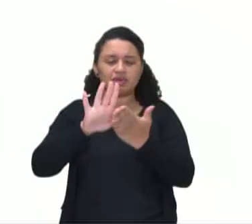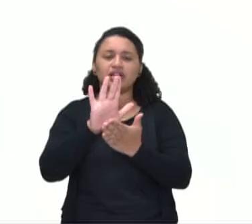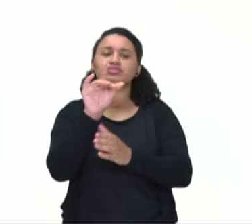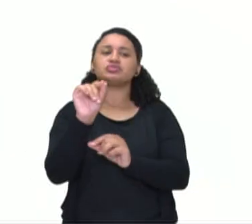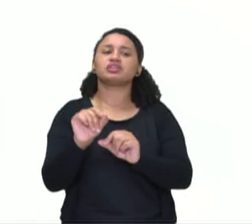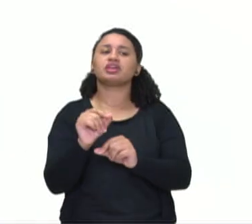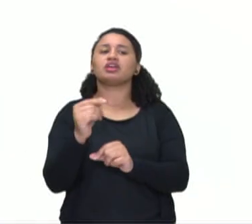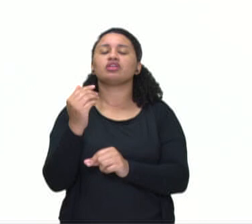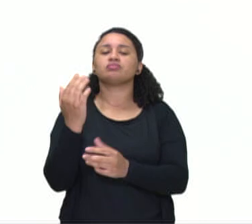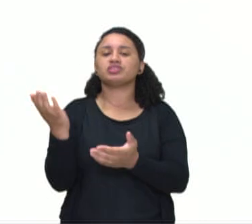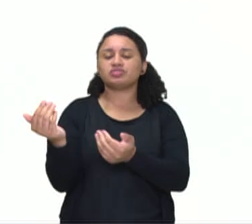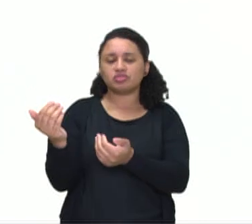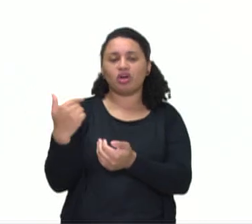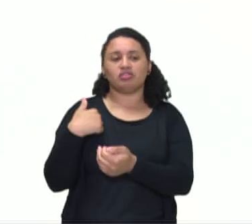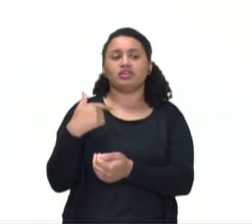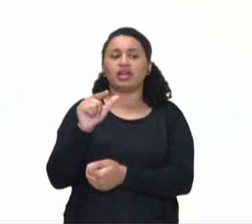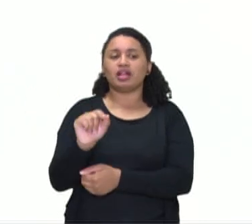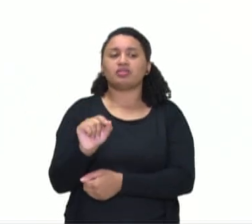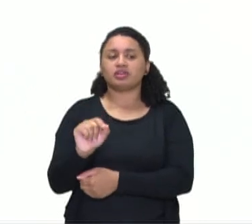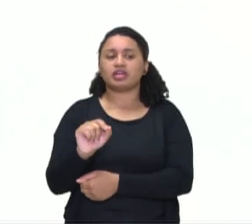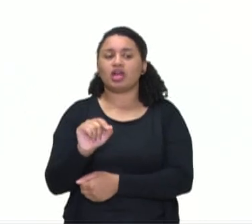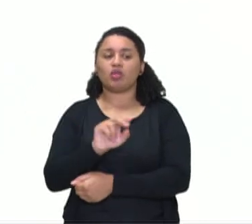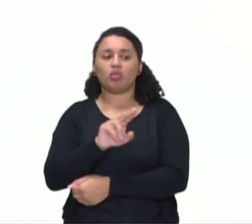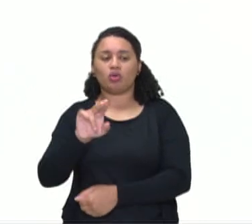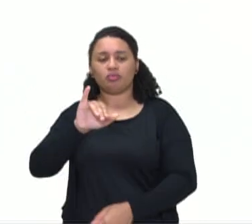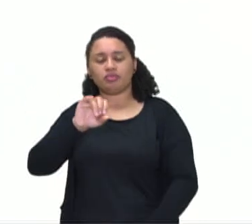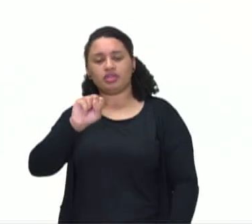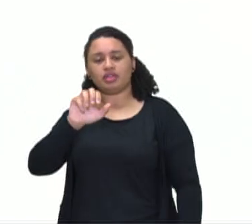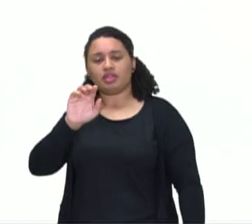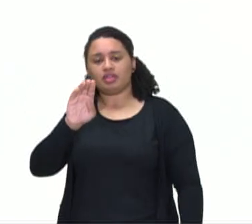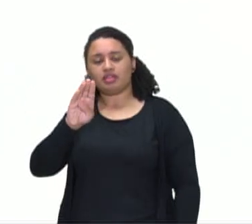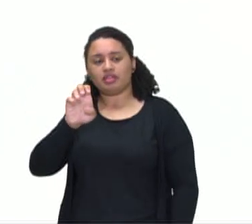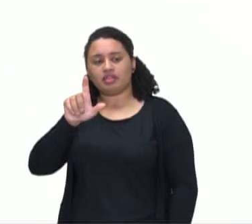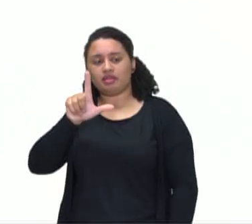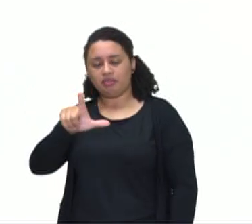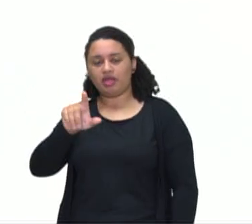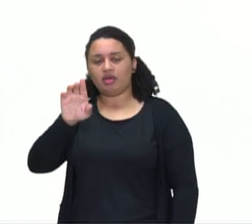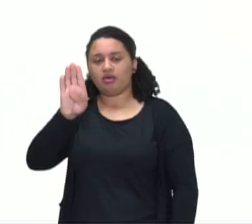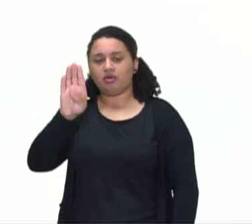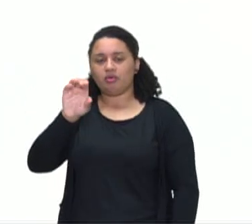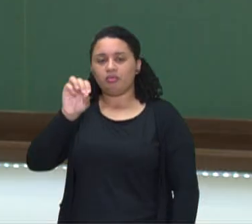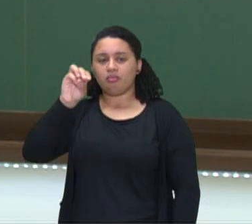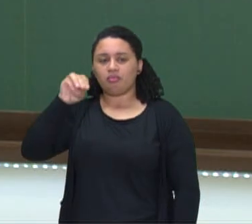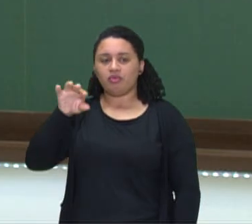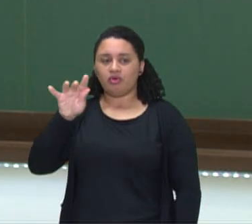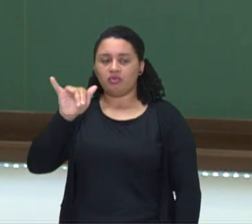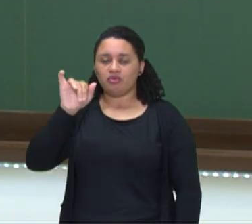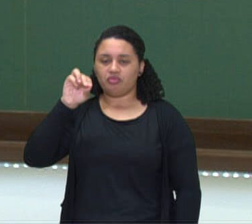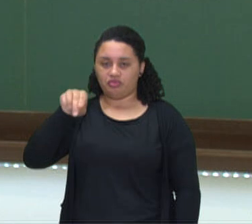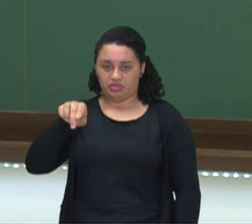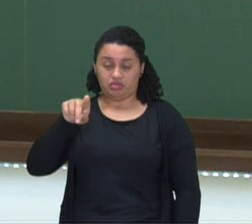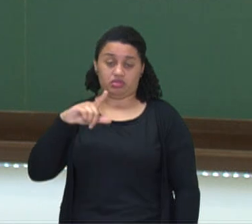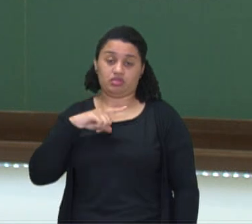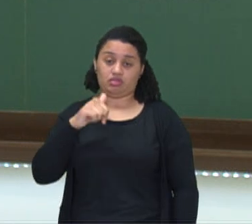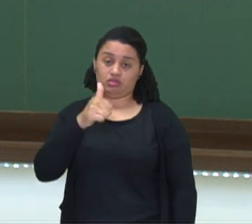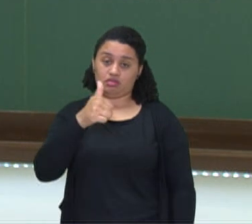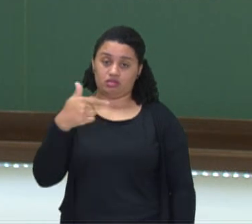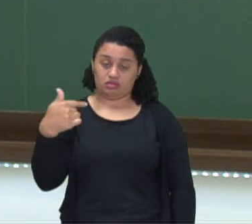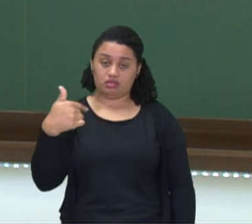sonho de ingressar na Faculdade de Artes Cênicas, então ela participa dessa ideia de organizar uma rotina de